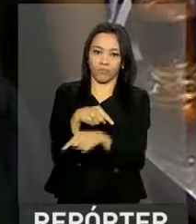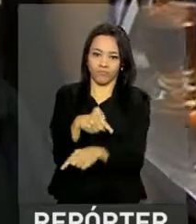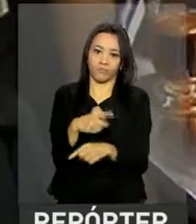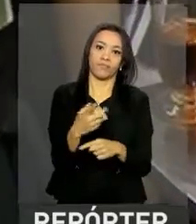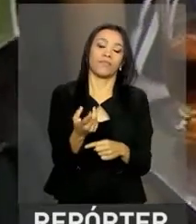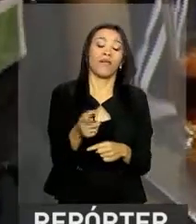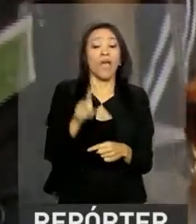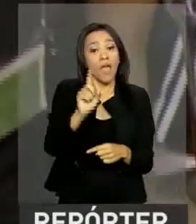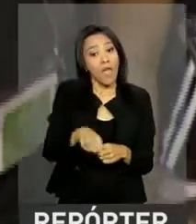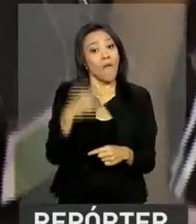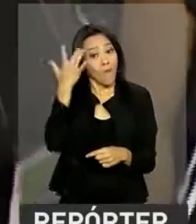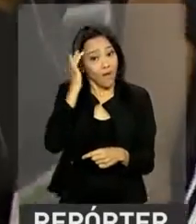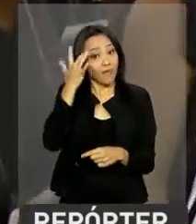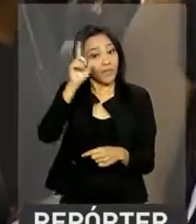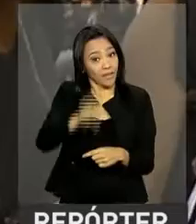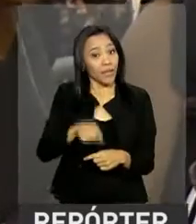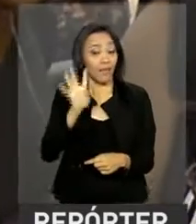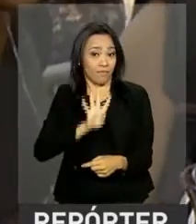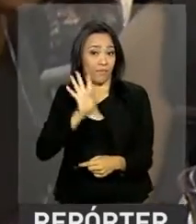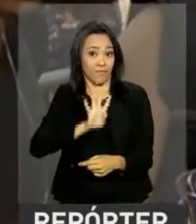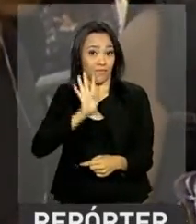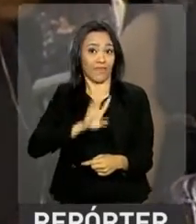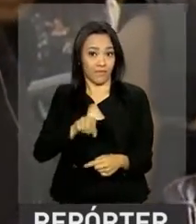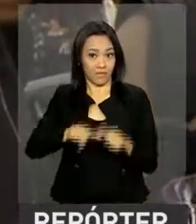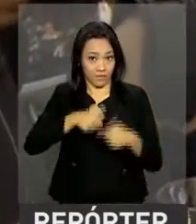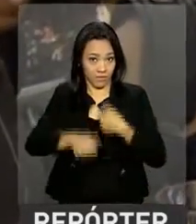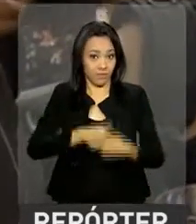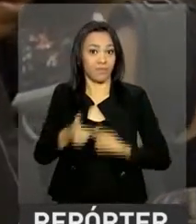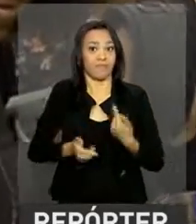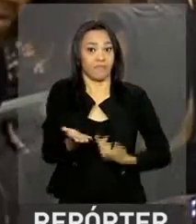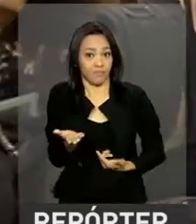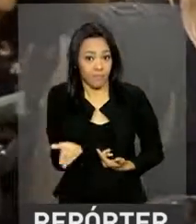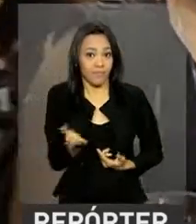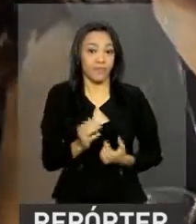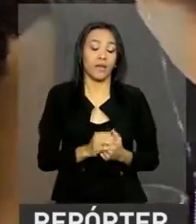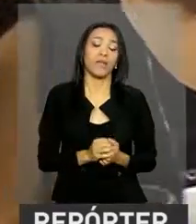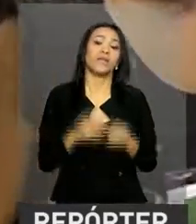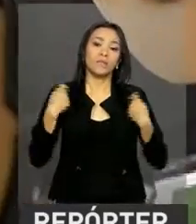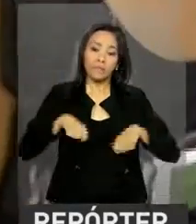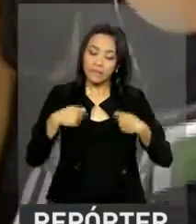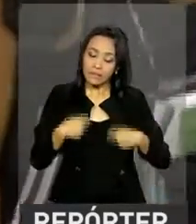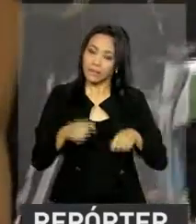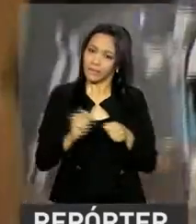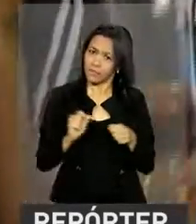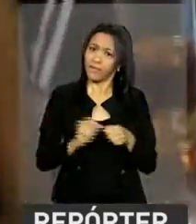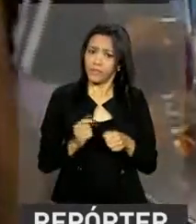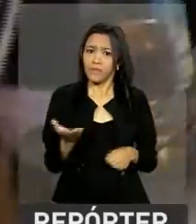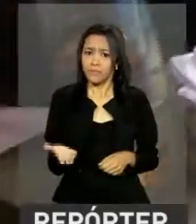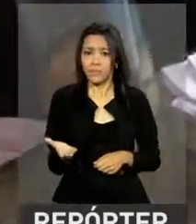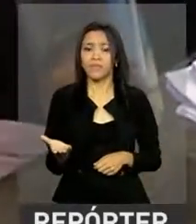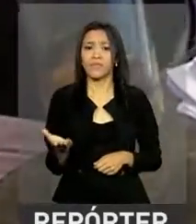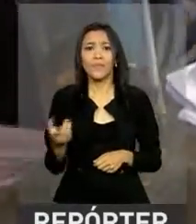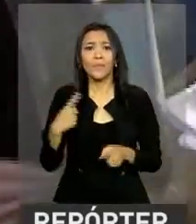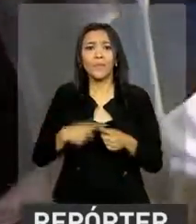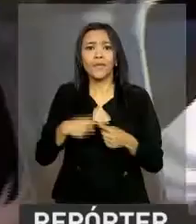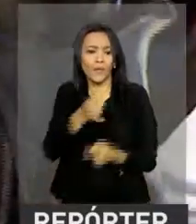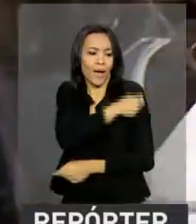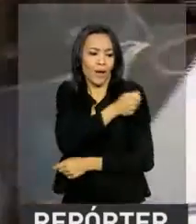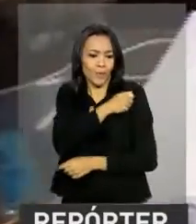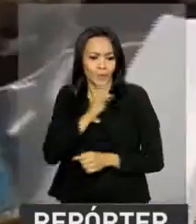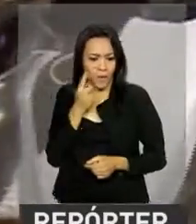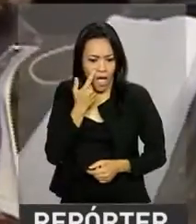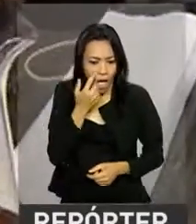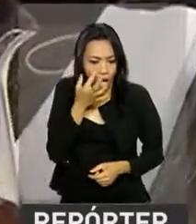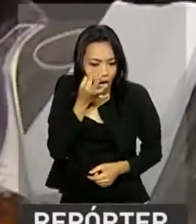Eu acho que é uma iniciativa muito bacana e tem que ser feita mesmo. Traz o aluno para perto da